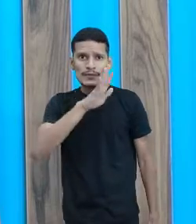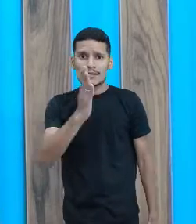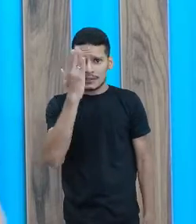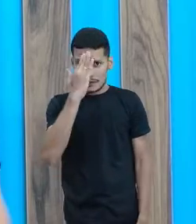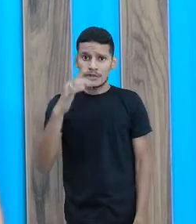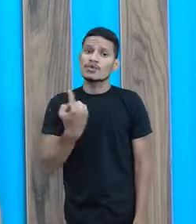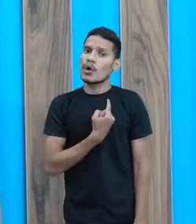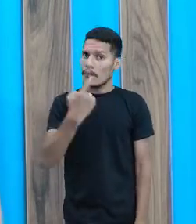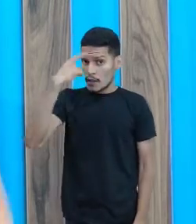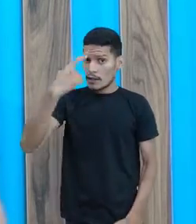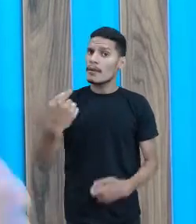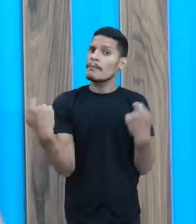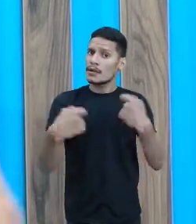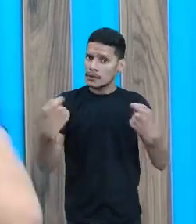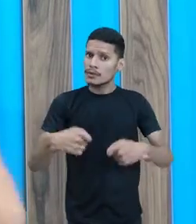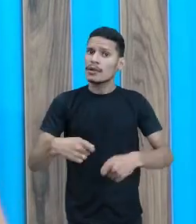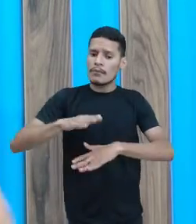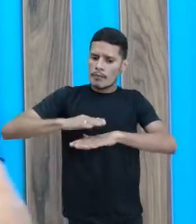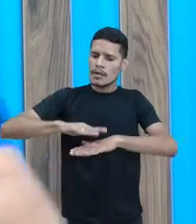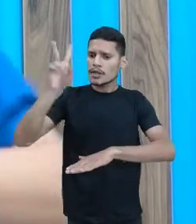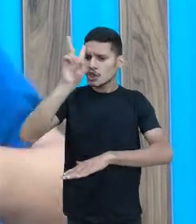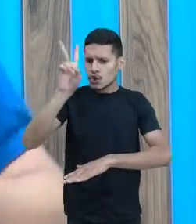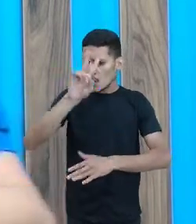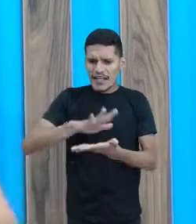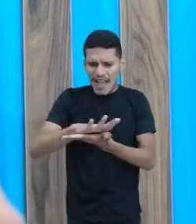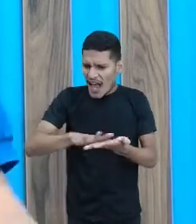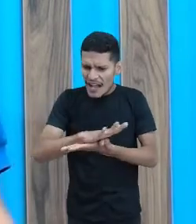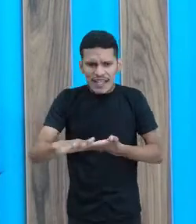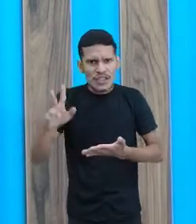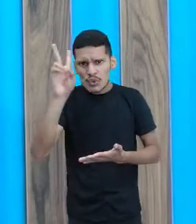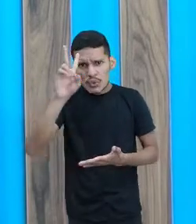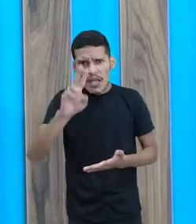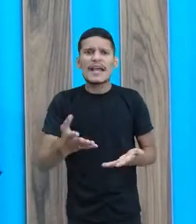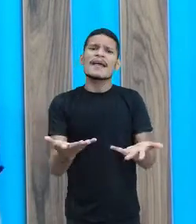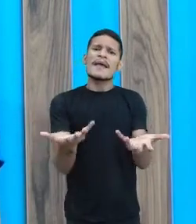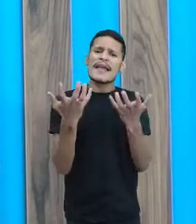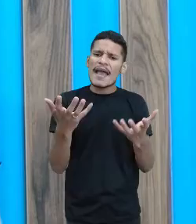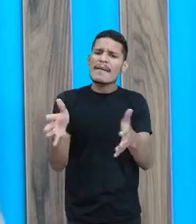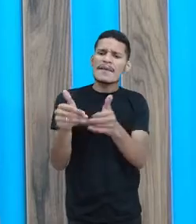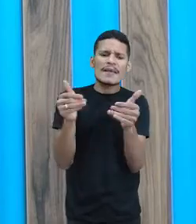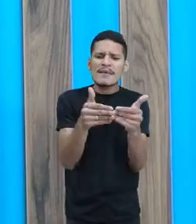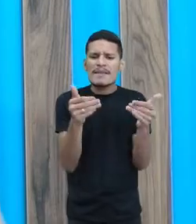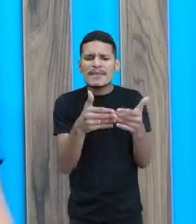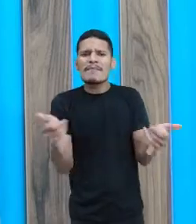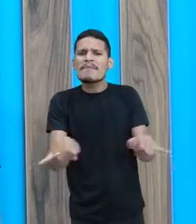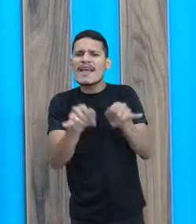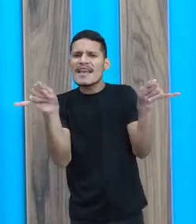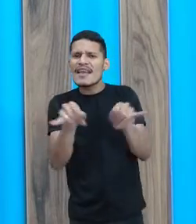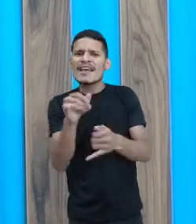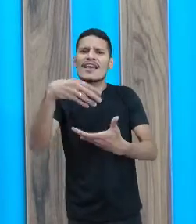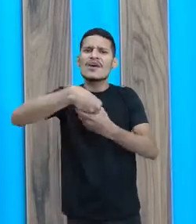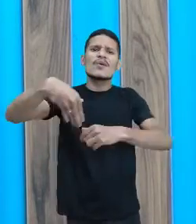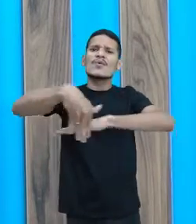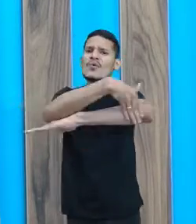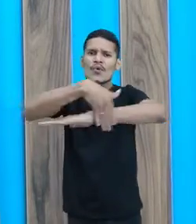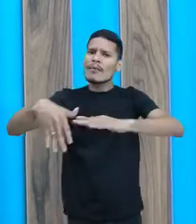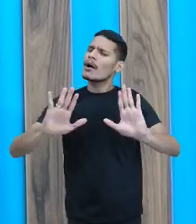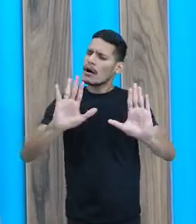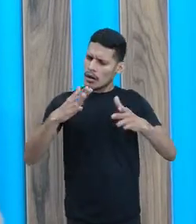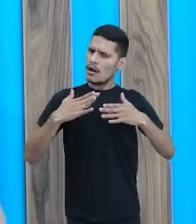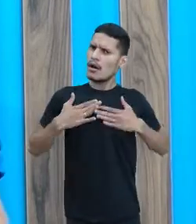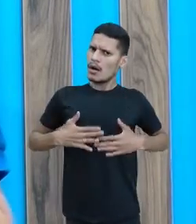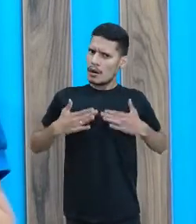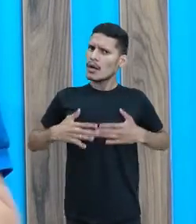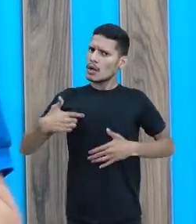pouquinho. Tem gente que não estuda história, quer saber de nada e fica pedindo besteira na rua e não consegue entender nem o que está pedindo, tá? Então, eu